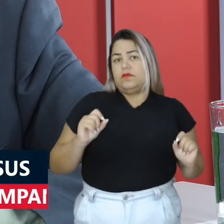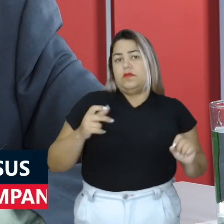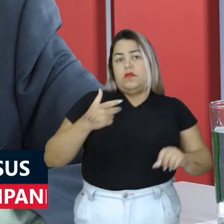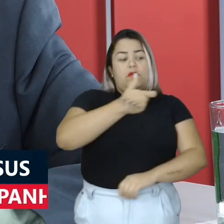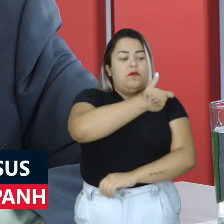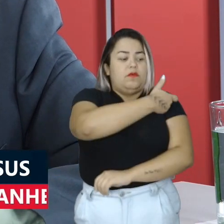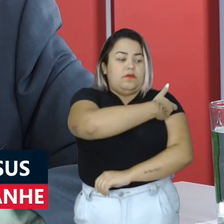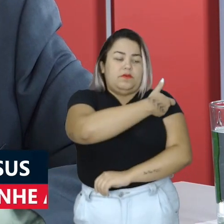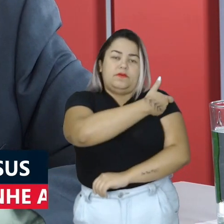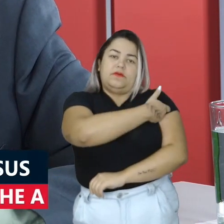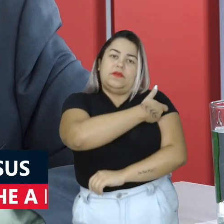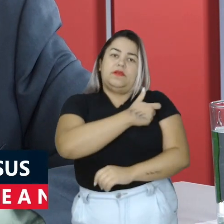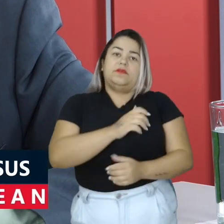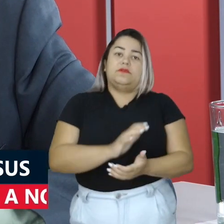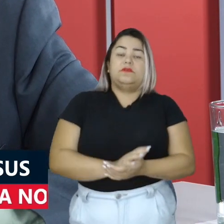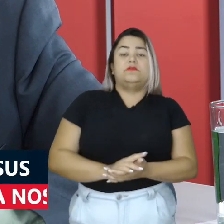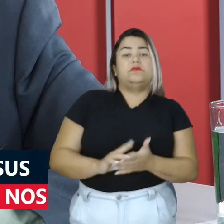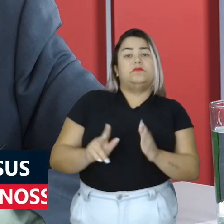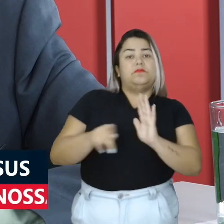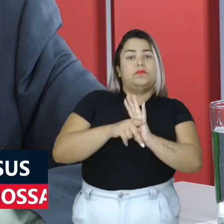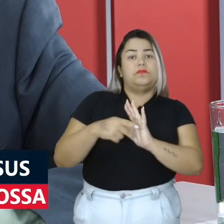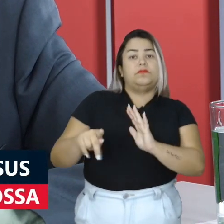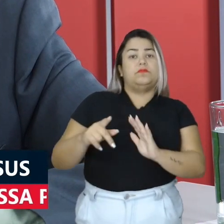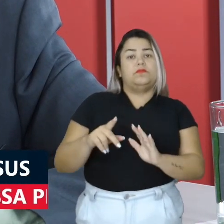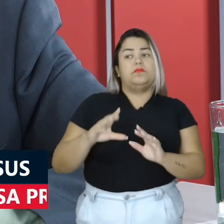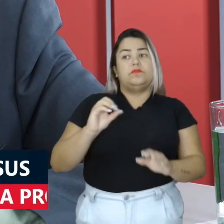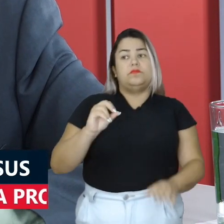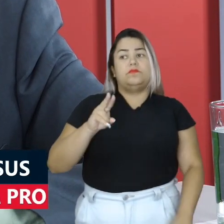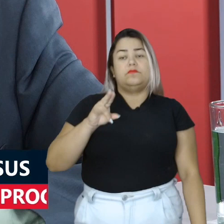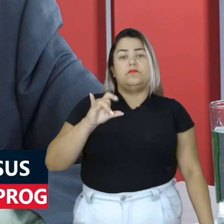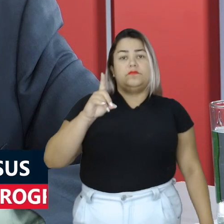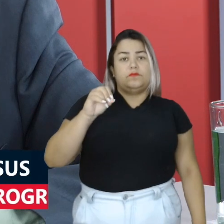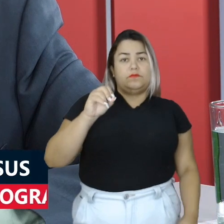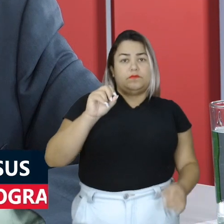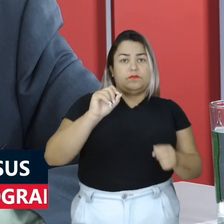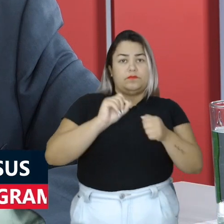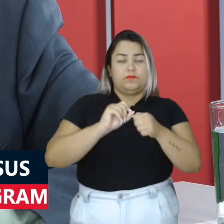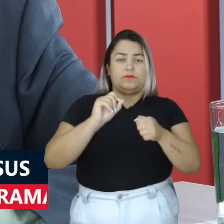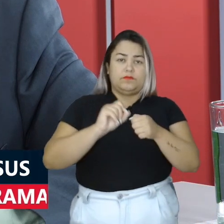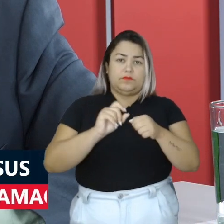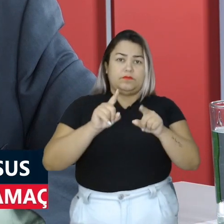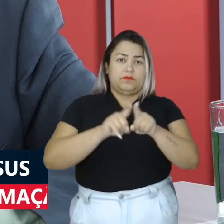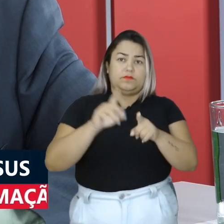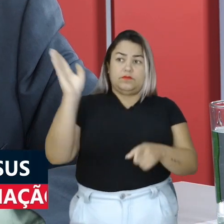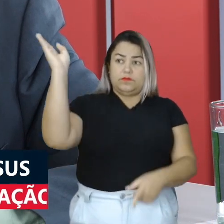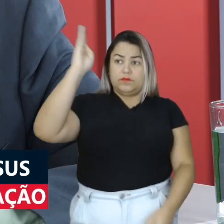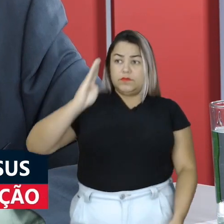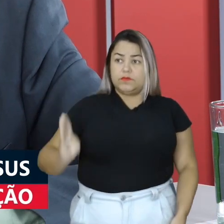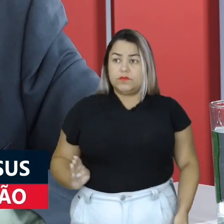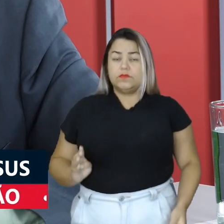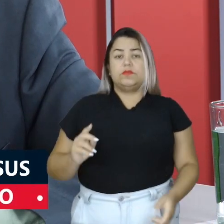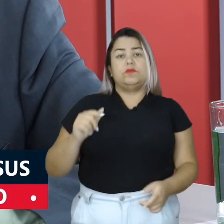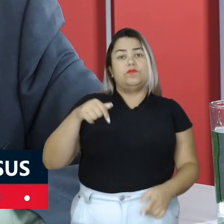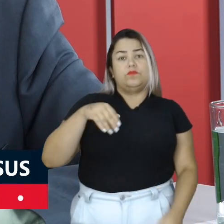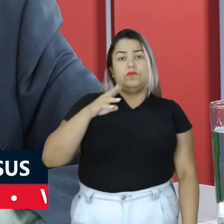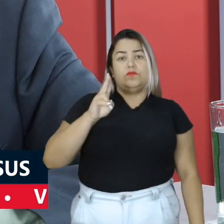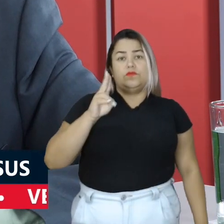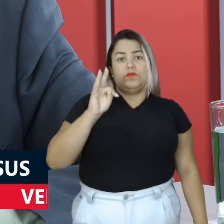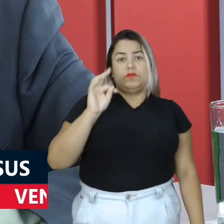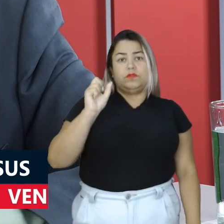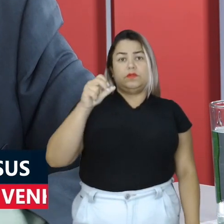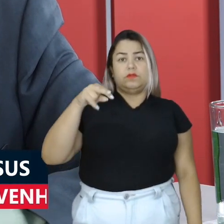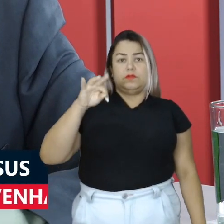vacina contra o Covid, que foi produzida aqui no Brasil, só foi possível ser produzida no Butantan e na